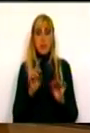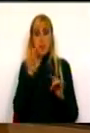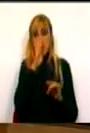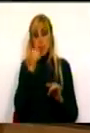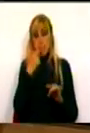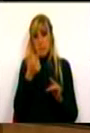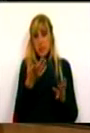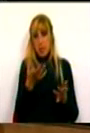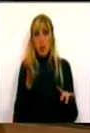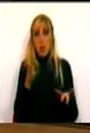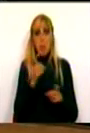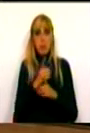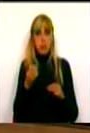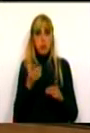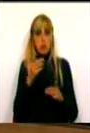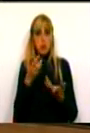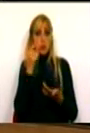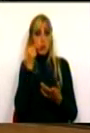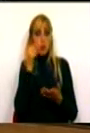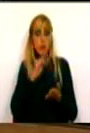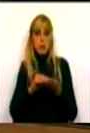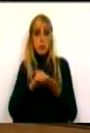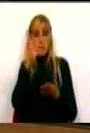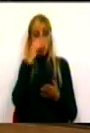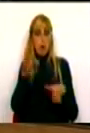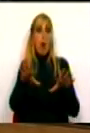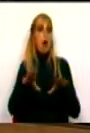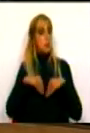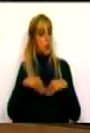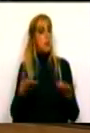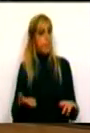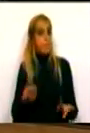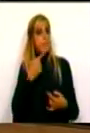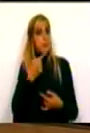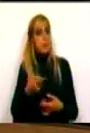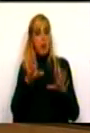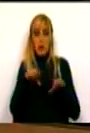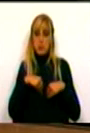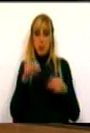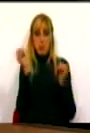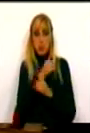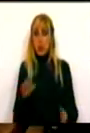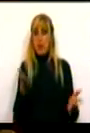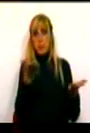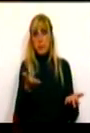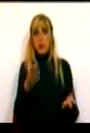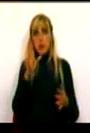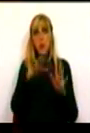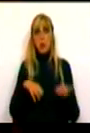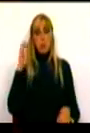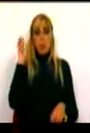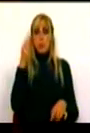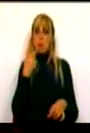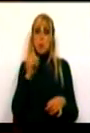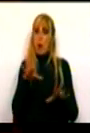se dizem isso é preocupante no estado aceita de bom tom dizer uma coisa que é inclusiva e o parlamento não pode